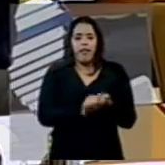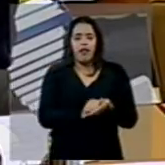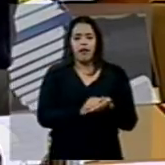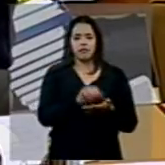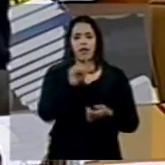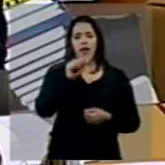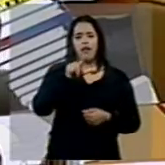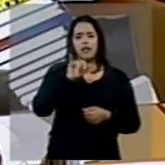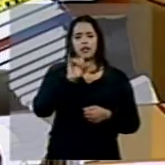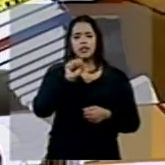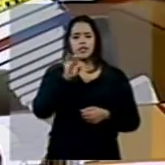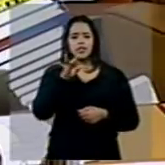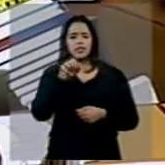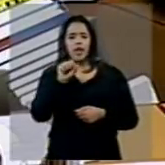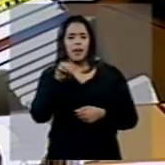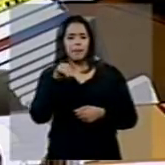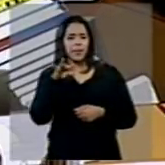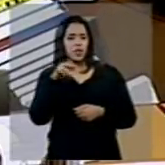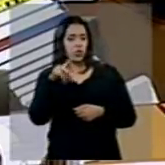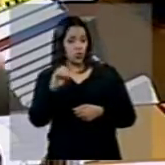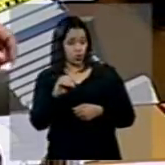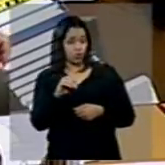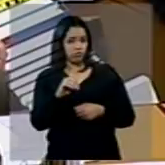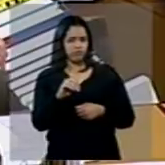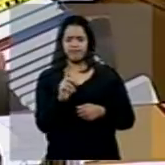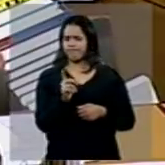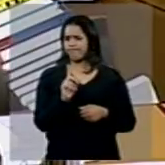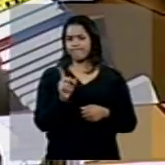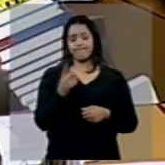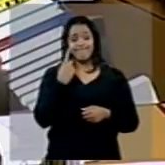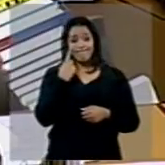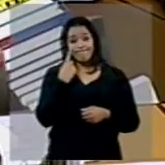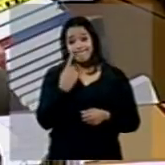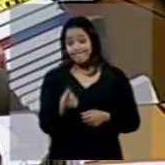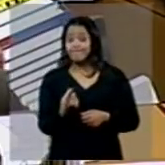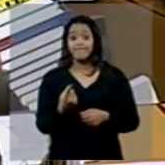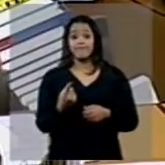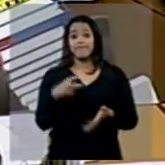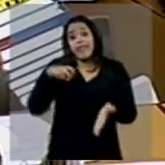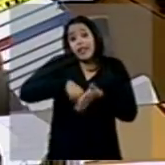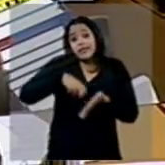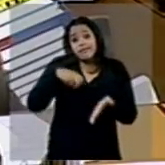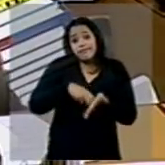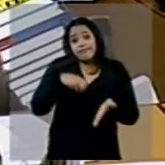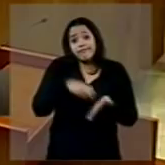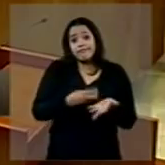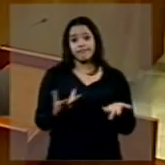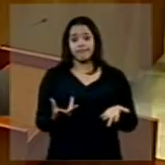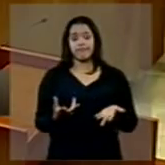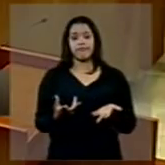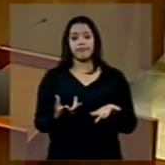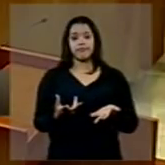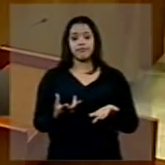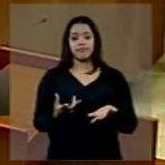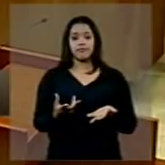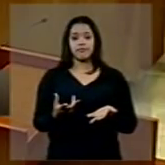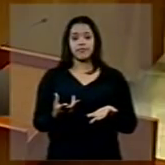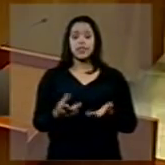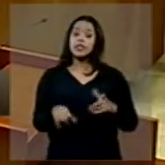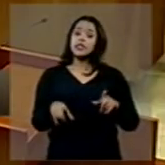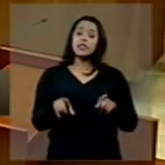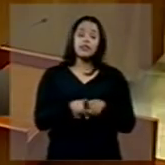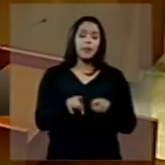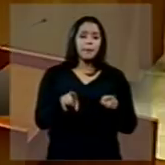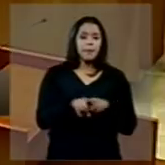aqui de cadastramento. Não previu o legislador sanção, muito